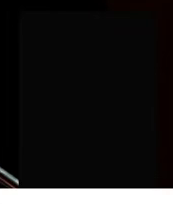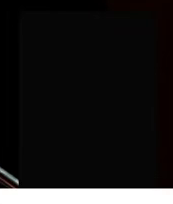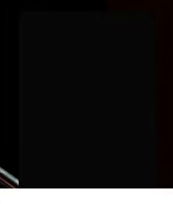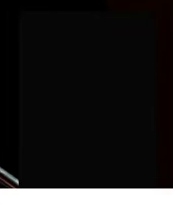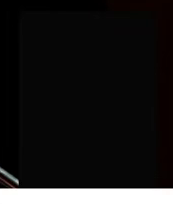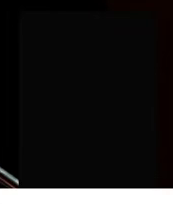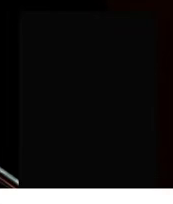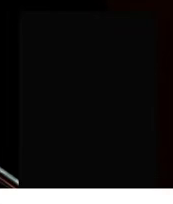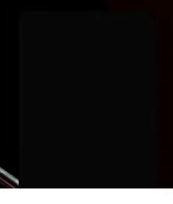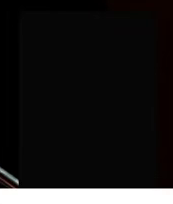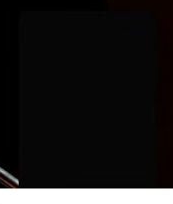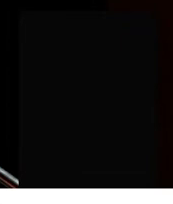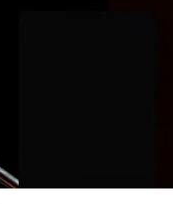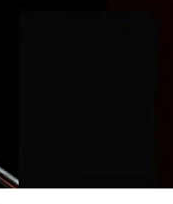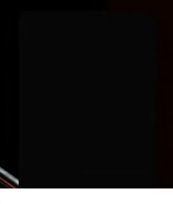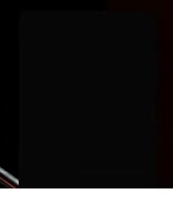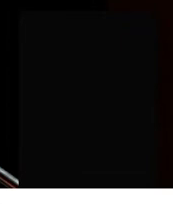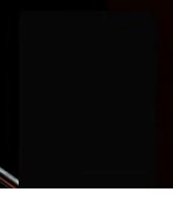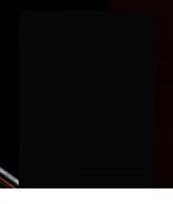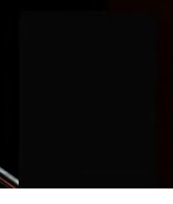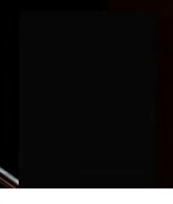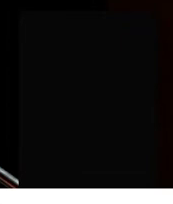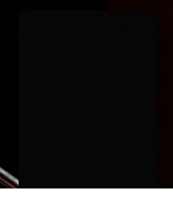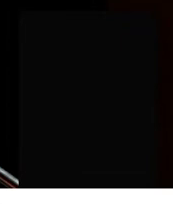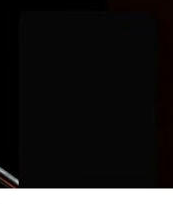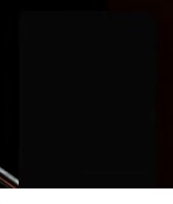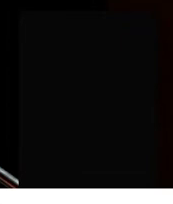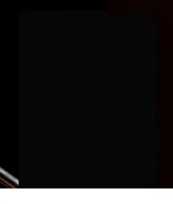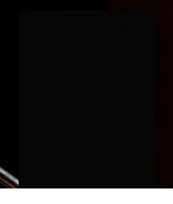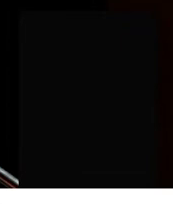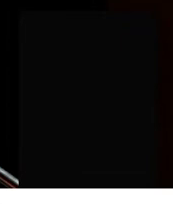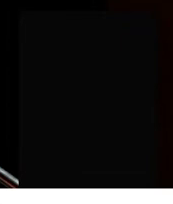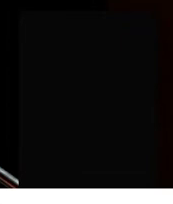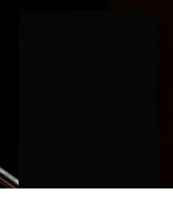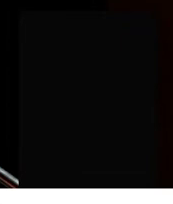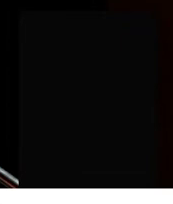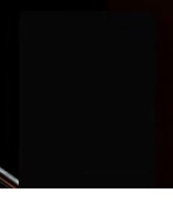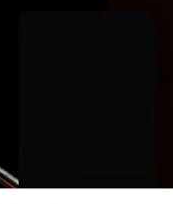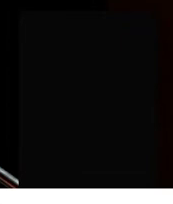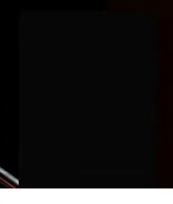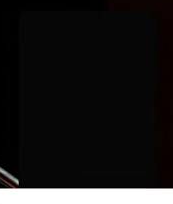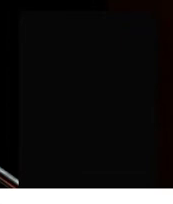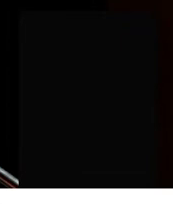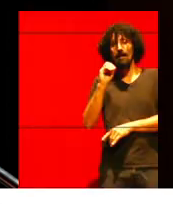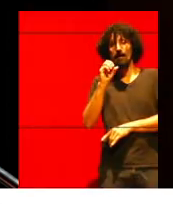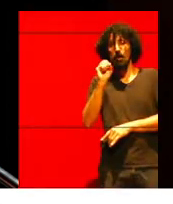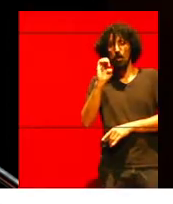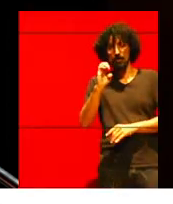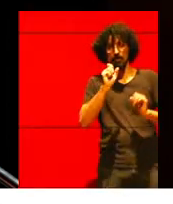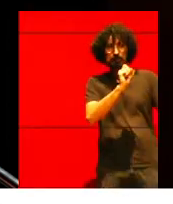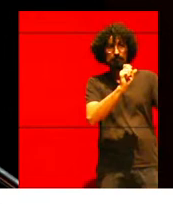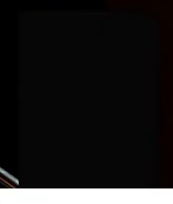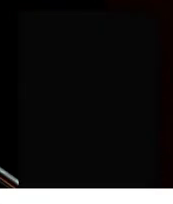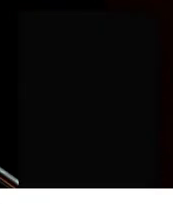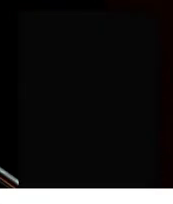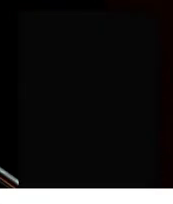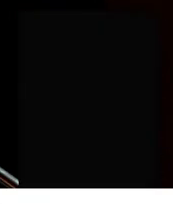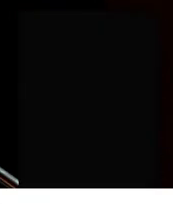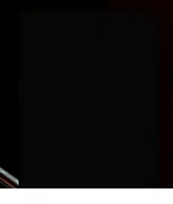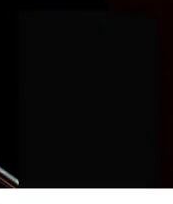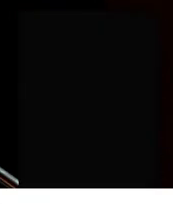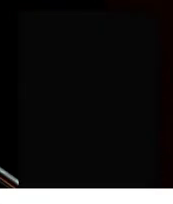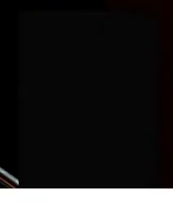mas cientificamente o termo seria sacarose. Ok? Próximo slide, por favor. Em relação